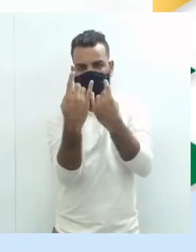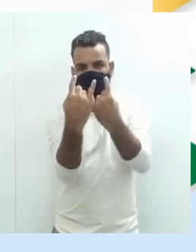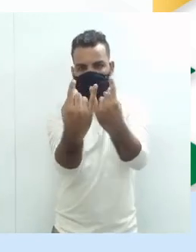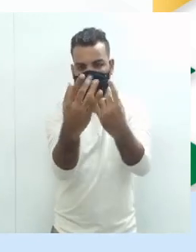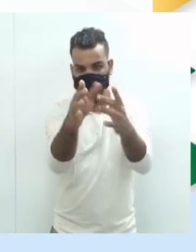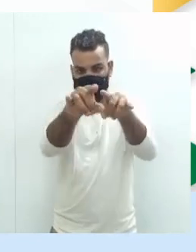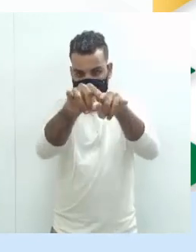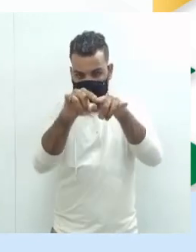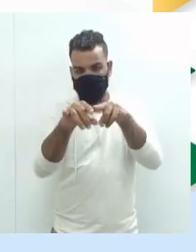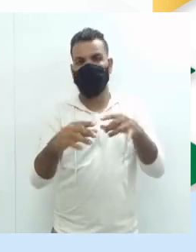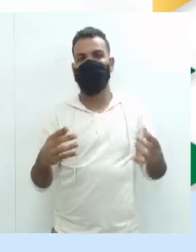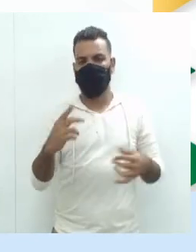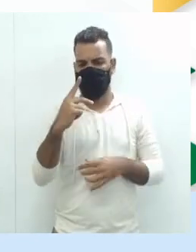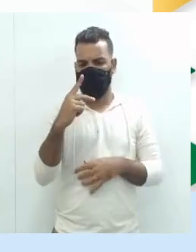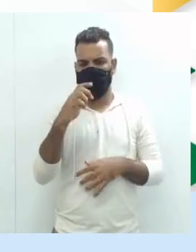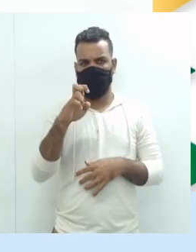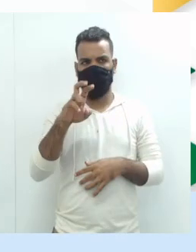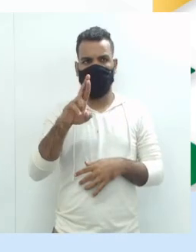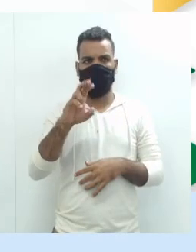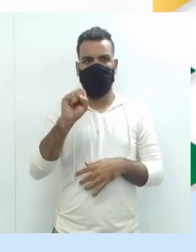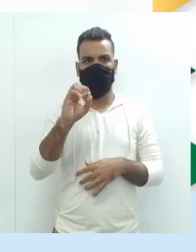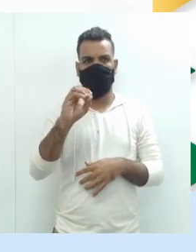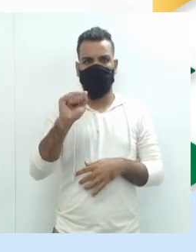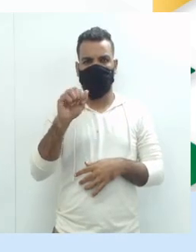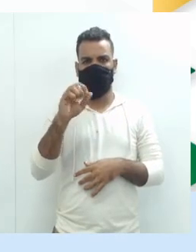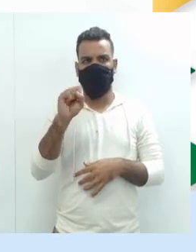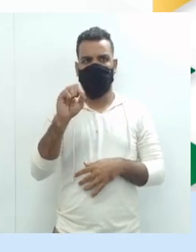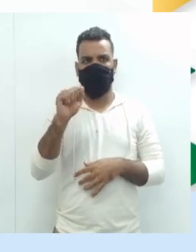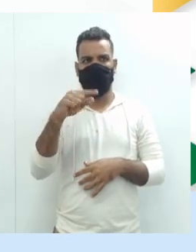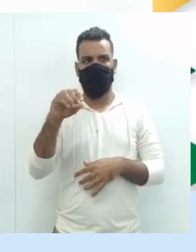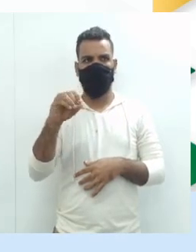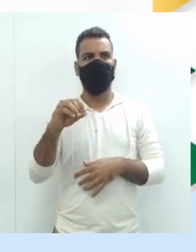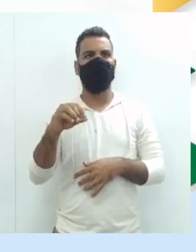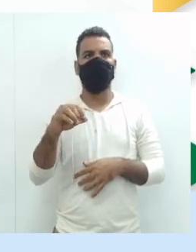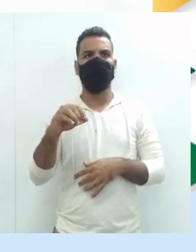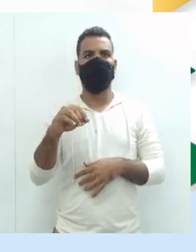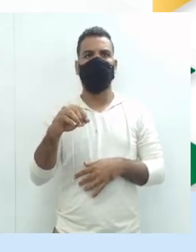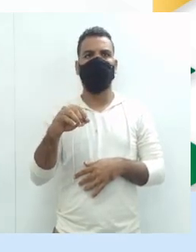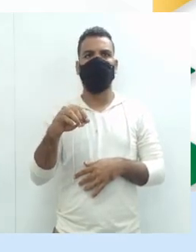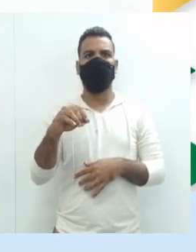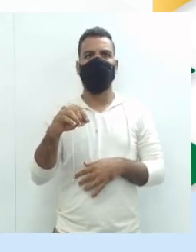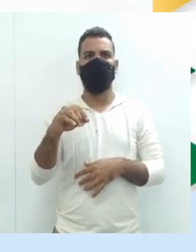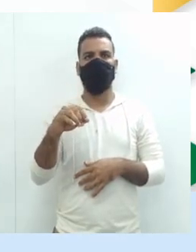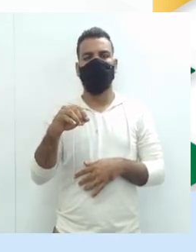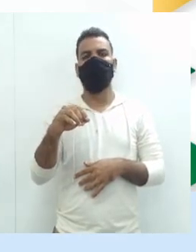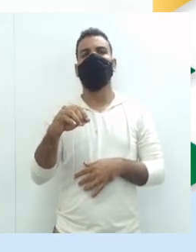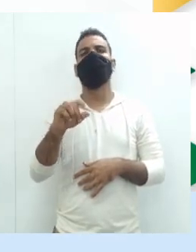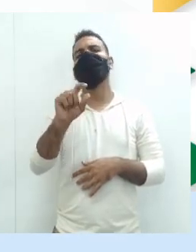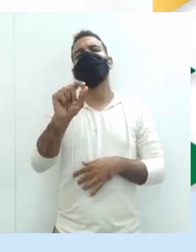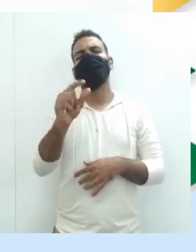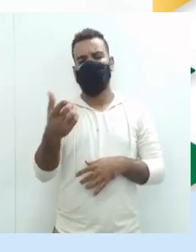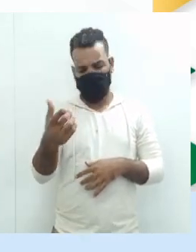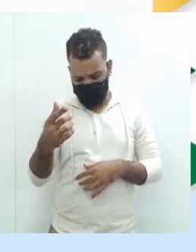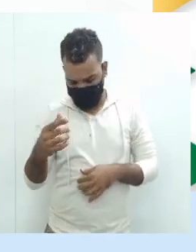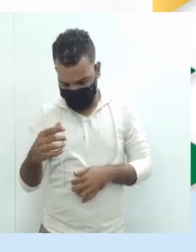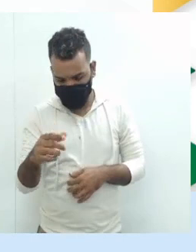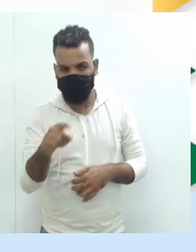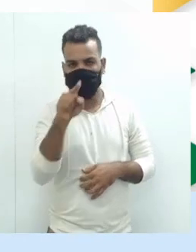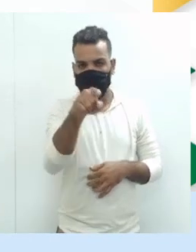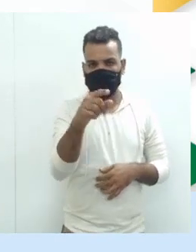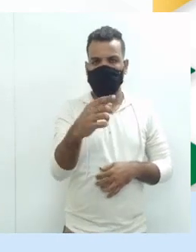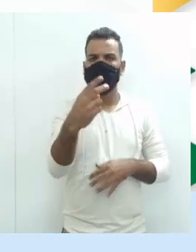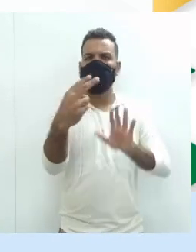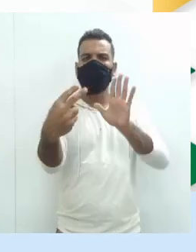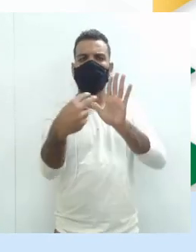sabem o que é persuasão? Alguém já ouviu falar sobre isso? Então, olha só. Persuasão é tentar